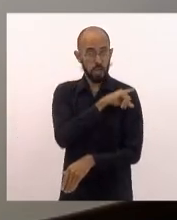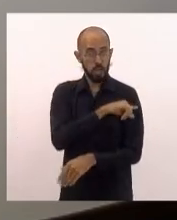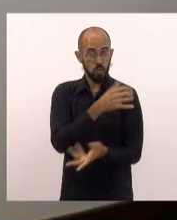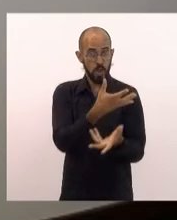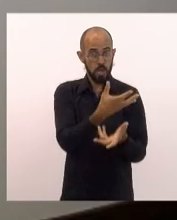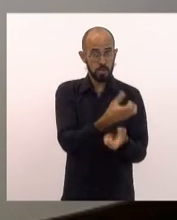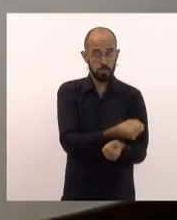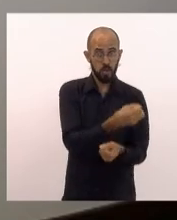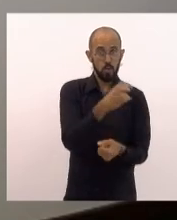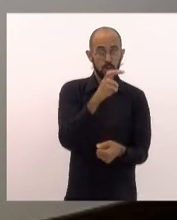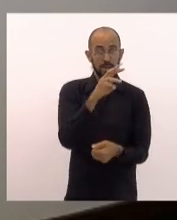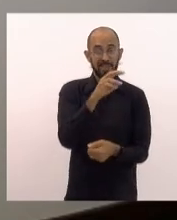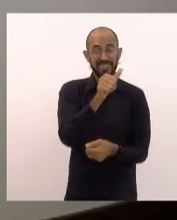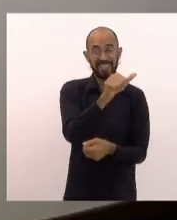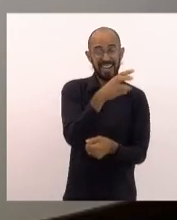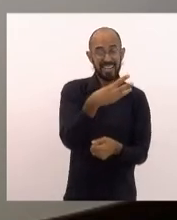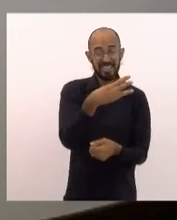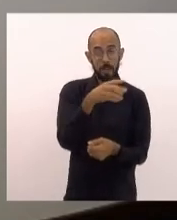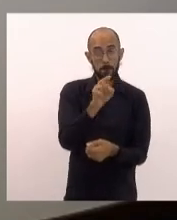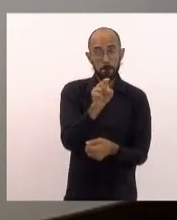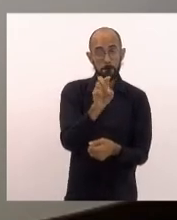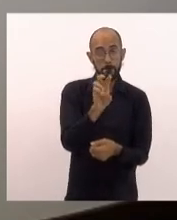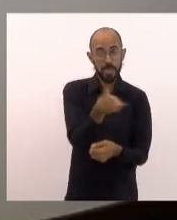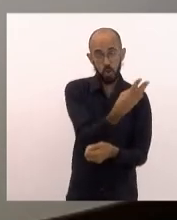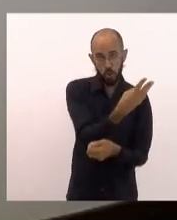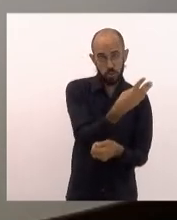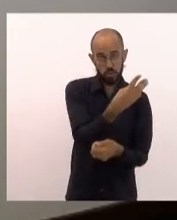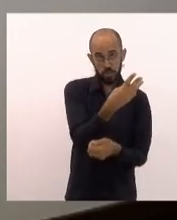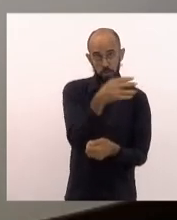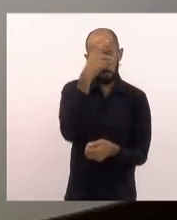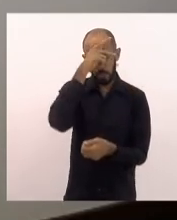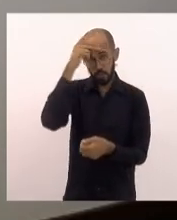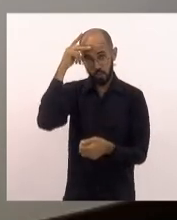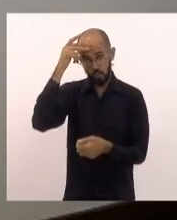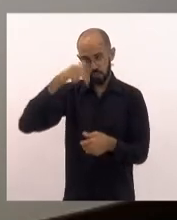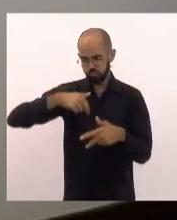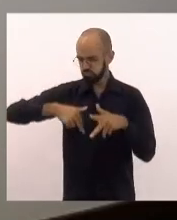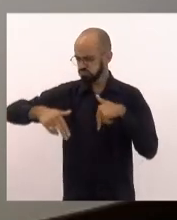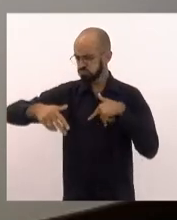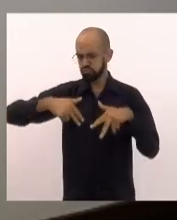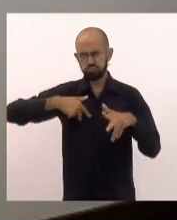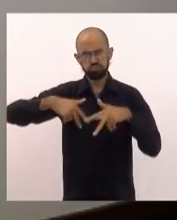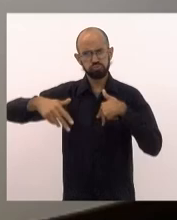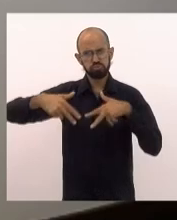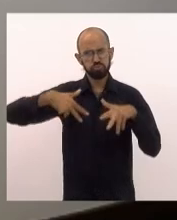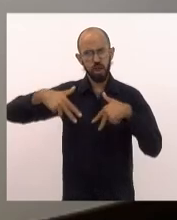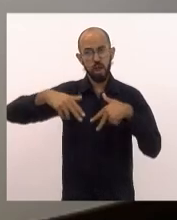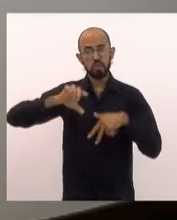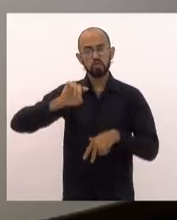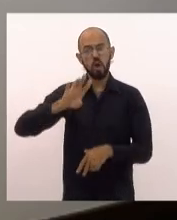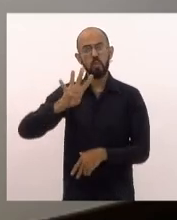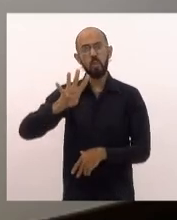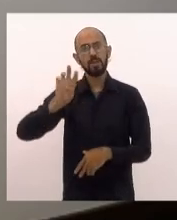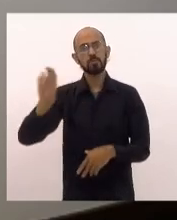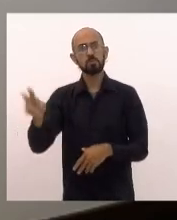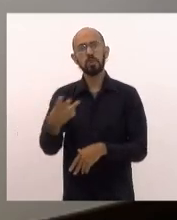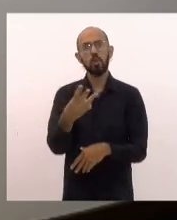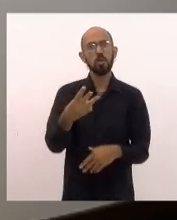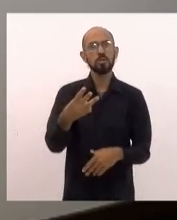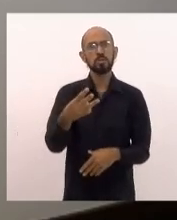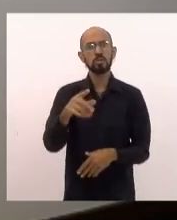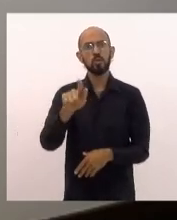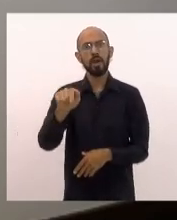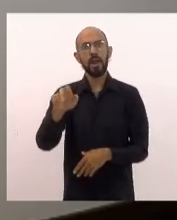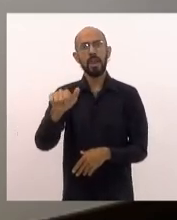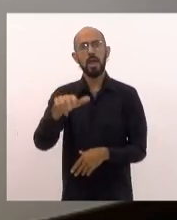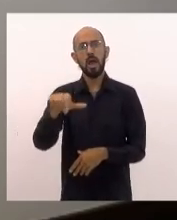recebeu 13 milhões de passageiros nos seus aeroportos, dos quais apenas 4 milhões no Galeão. Ou